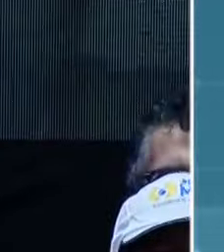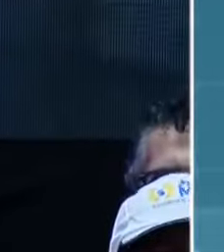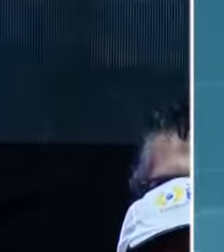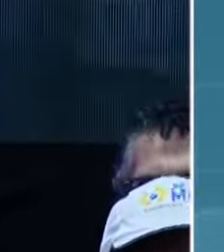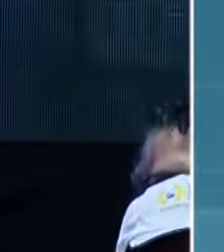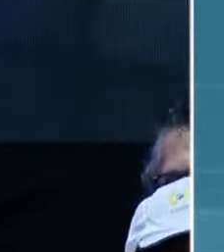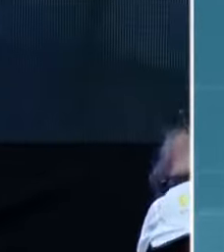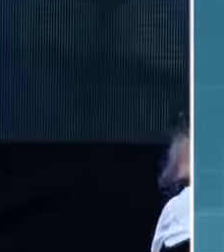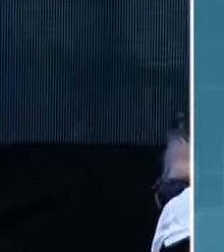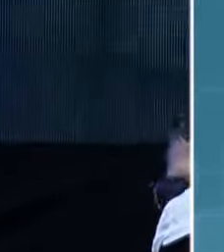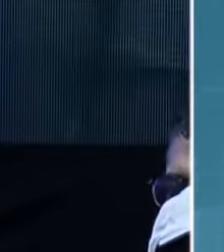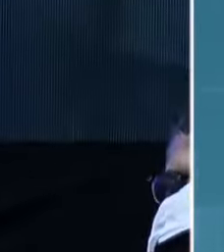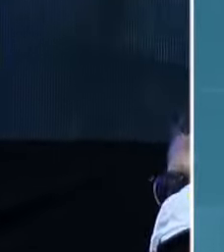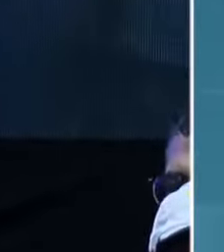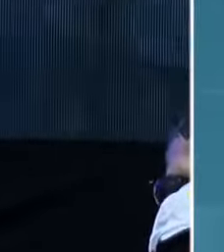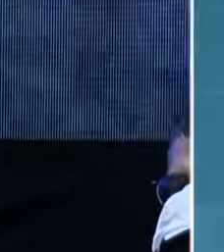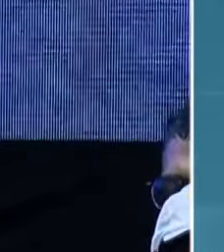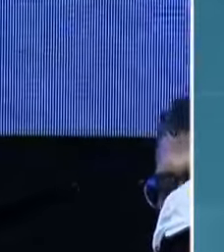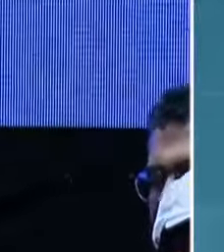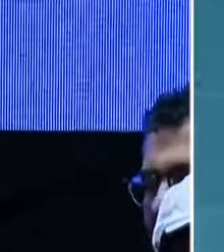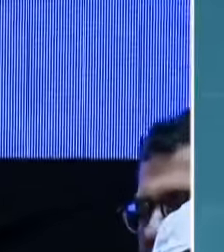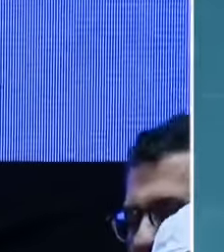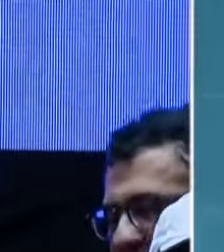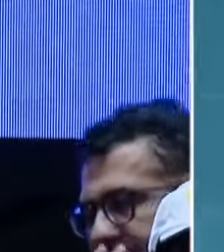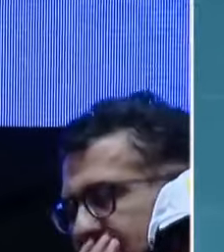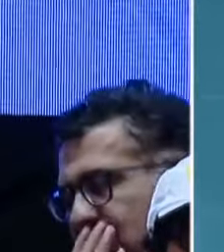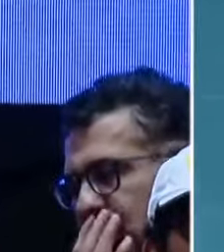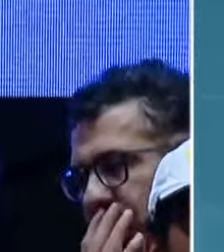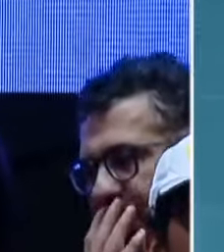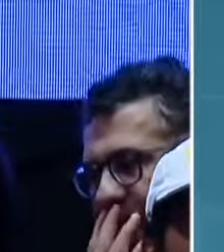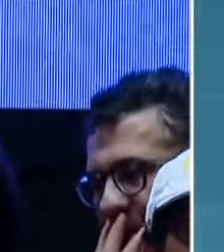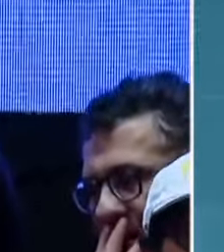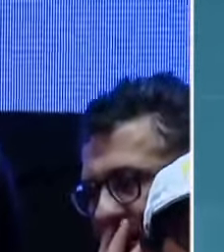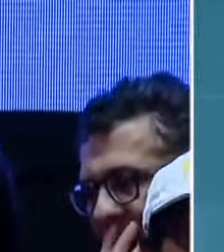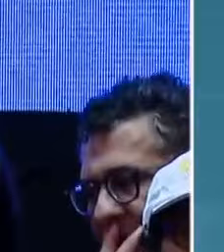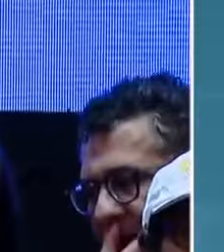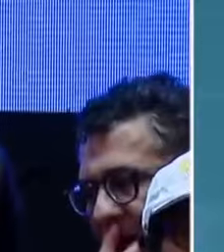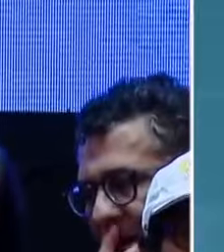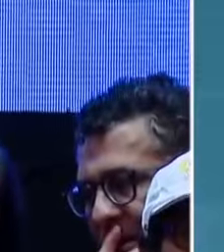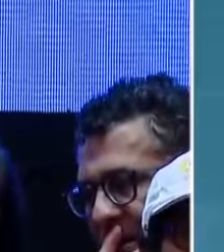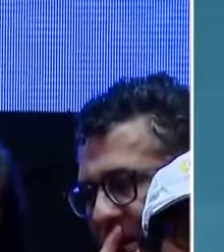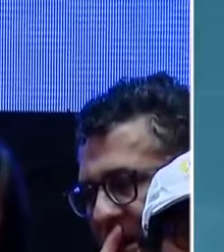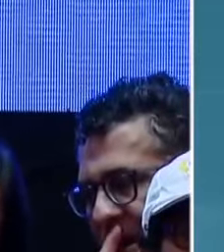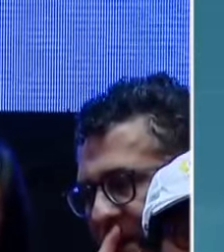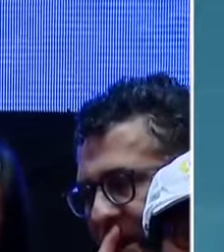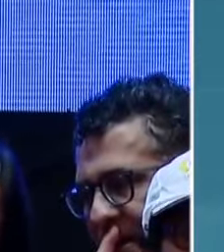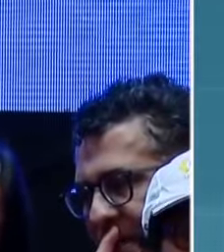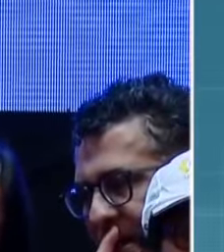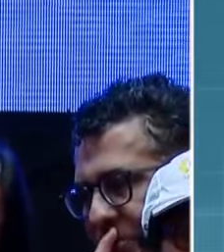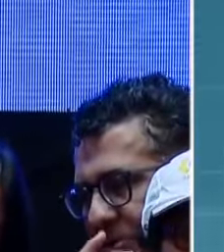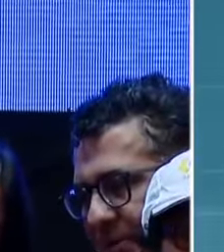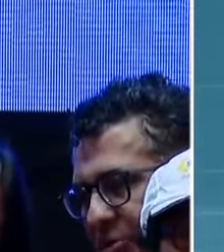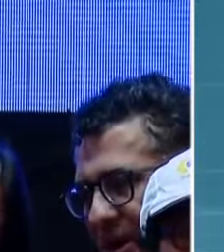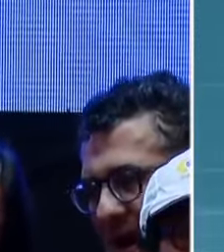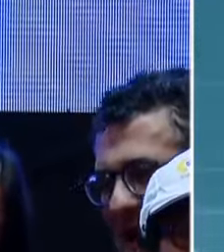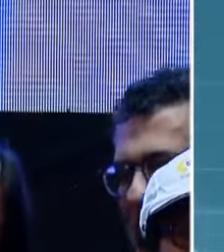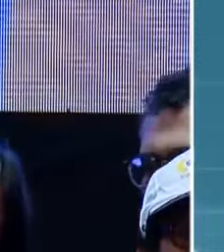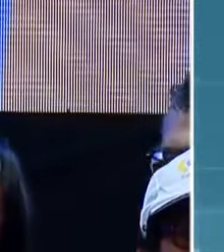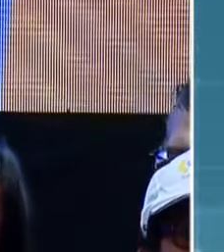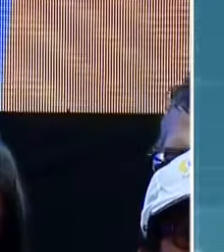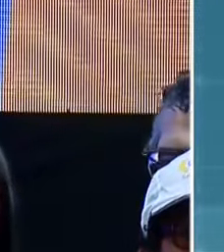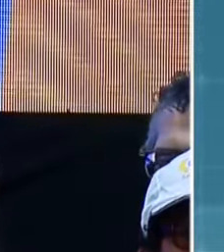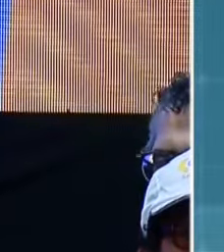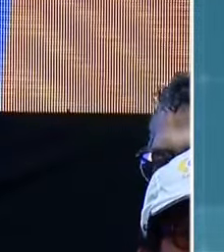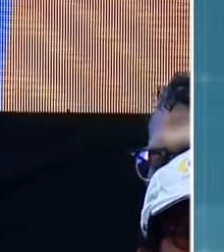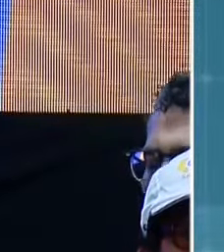do projeto que hoje vem sendo lançado aqui e também sobre essa candidatura né sobre esse cenário eleitoral que está se desenhando aqui em São